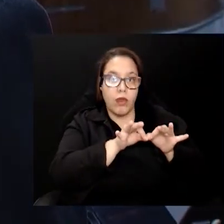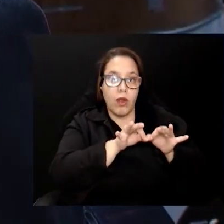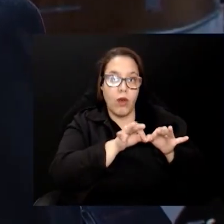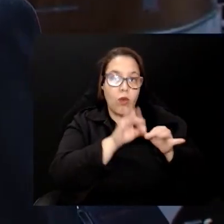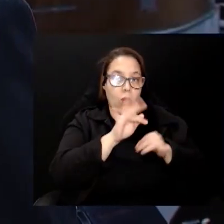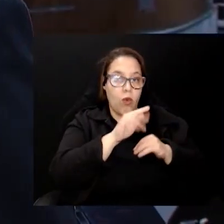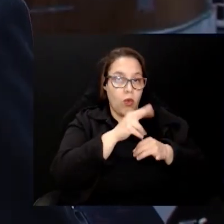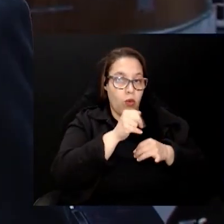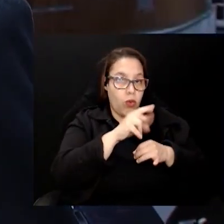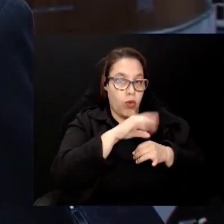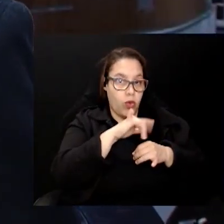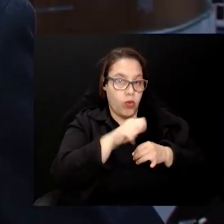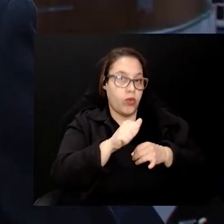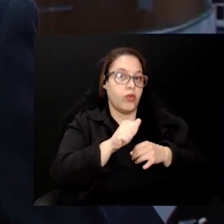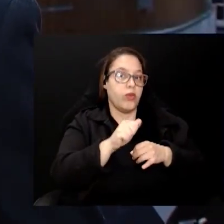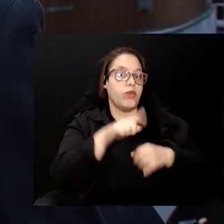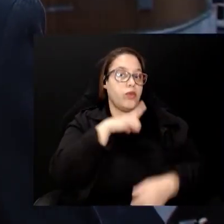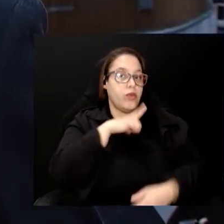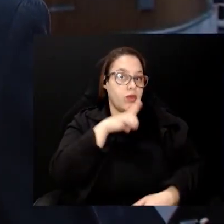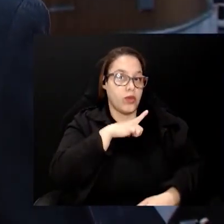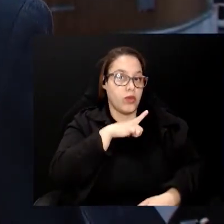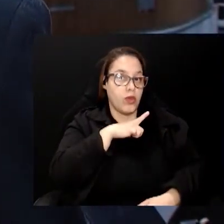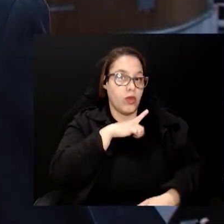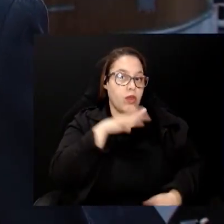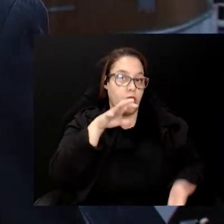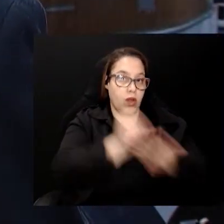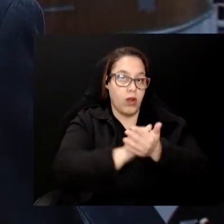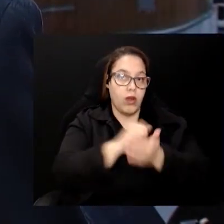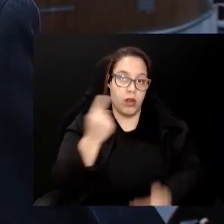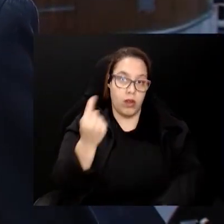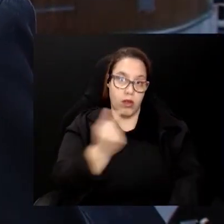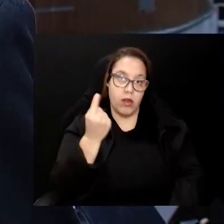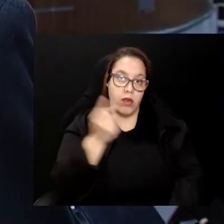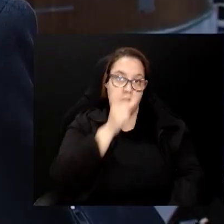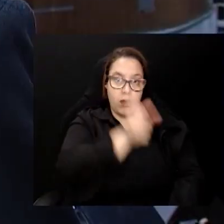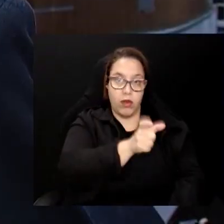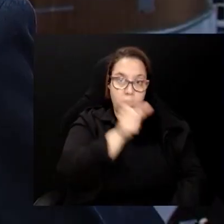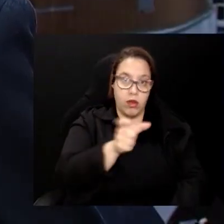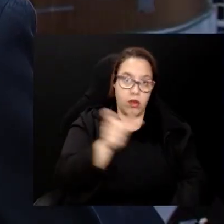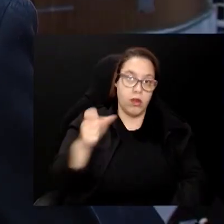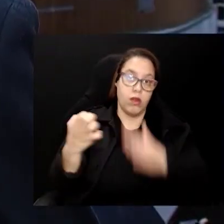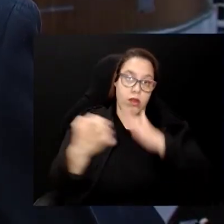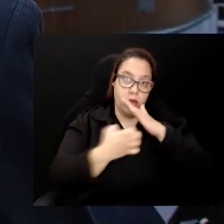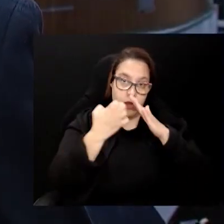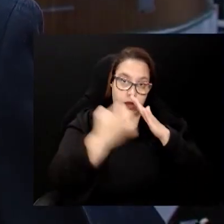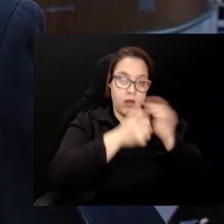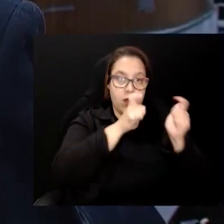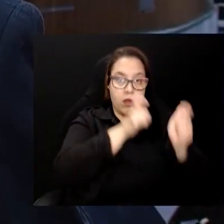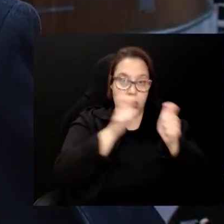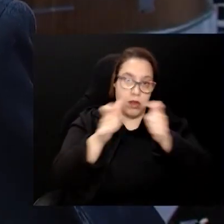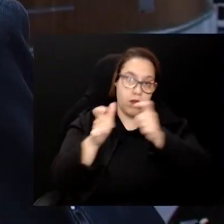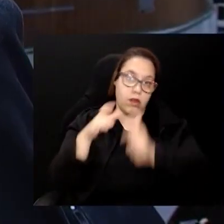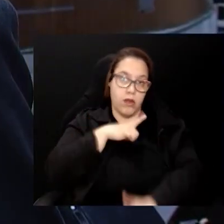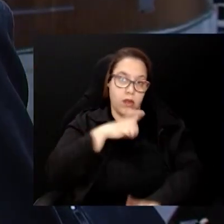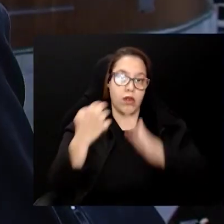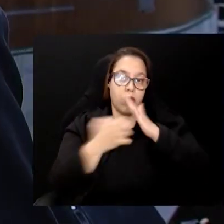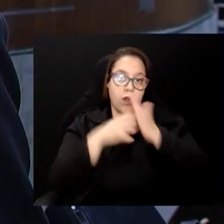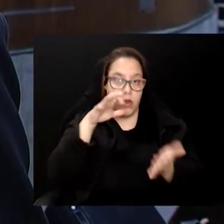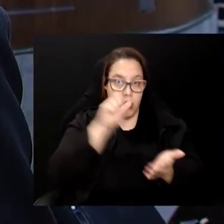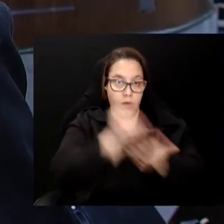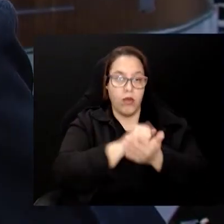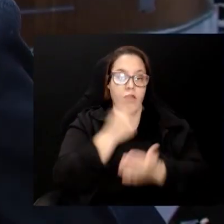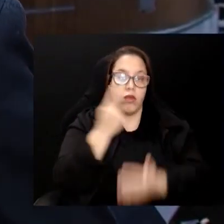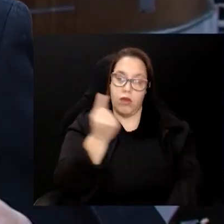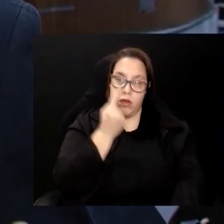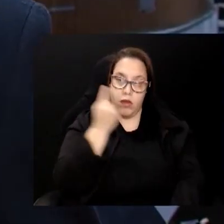ela traz a matrícula individualizada para cada empresa. Então, cada empresa vai tendo a sua matrícula individualizada, tem a